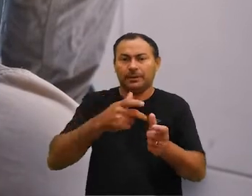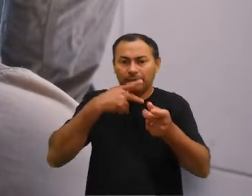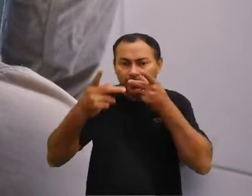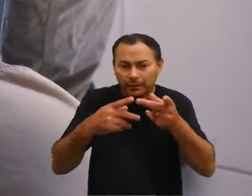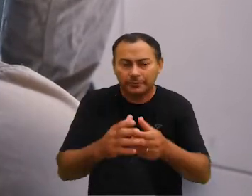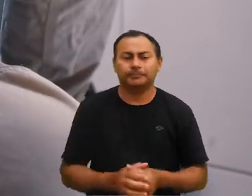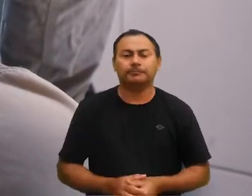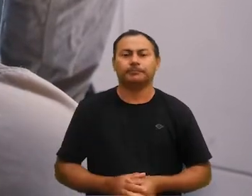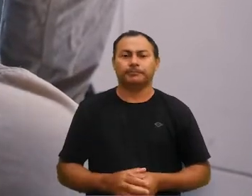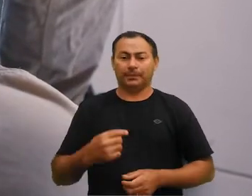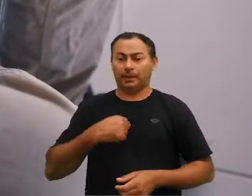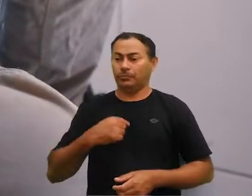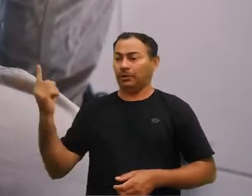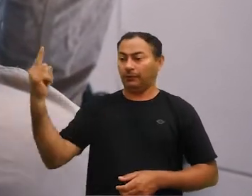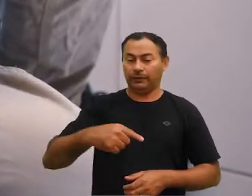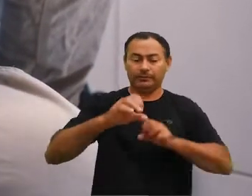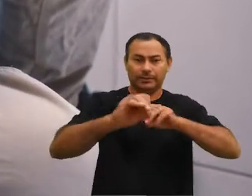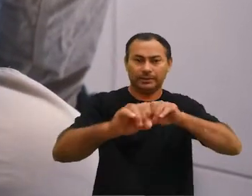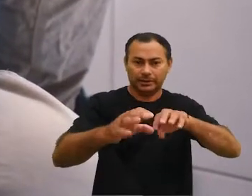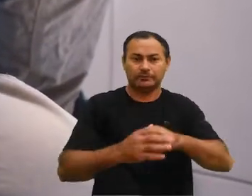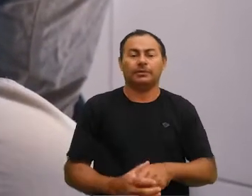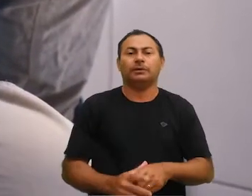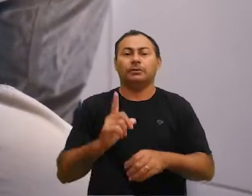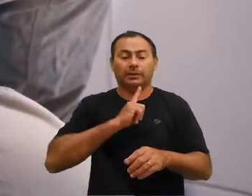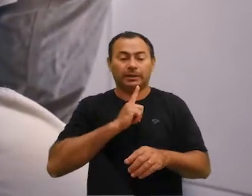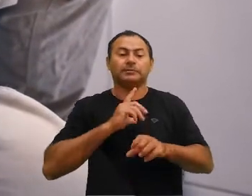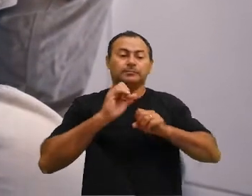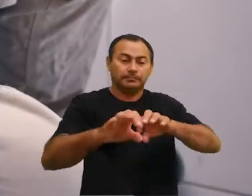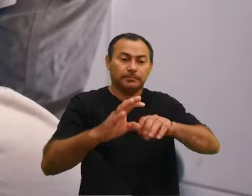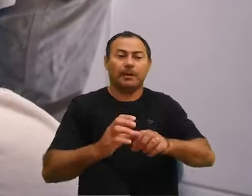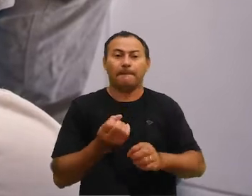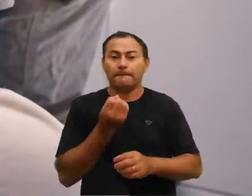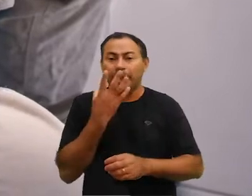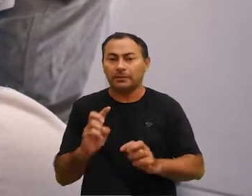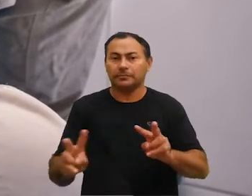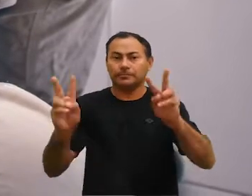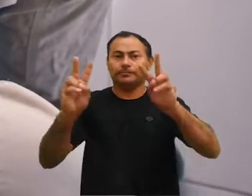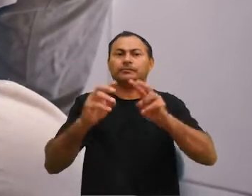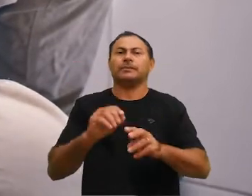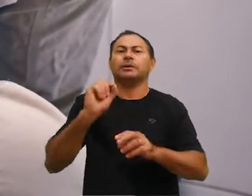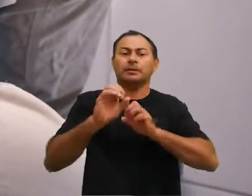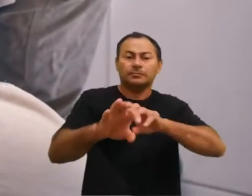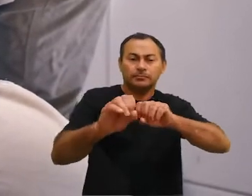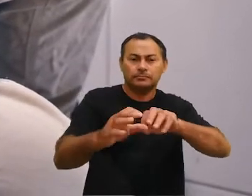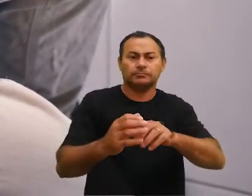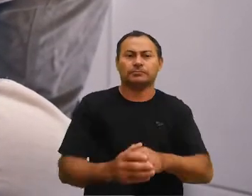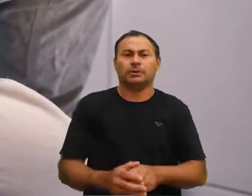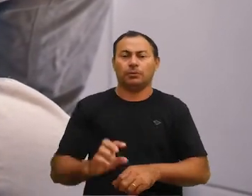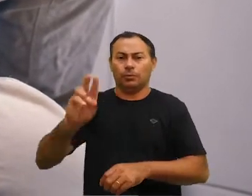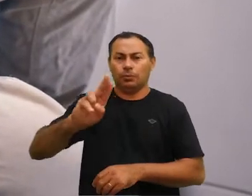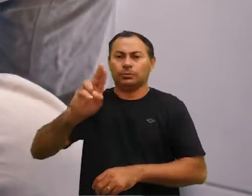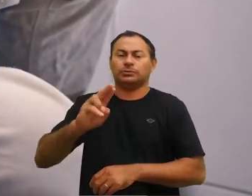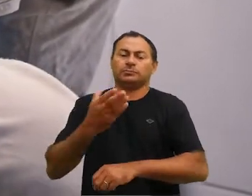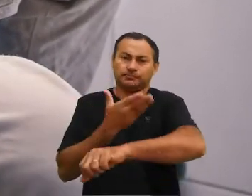está dizendo, eu vim para ensinar, e o que tenho ensinado com as bem-aventuranças e o que ensinarei com